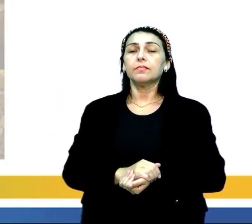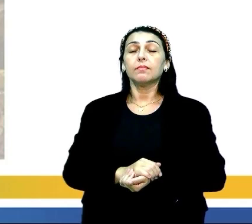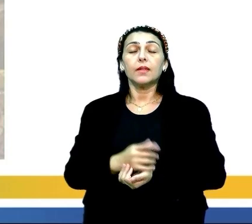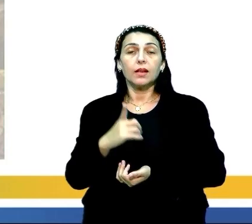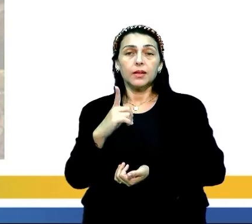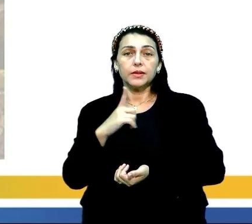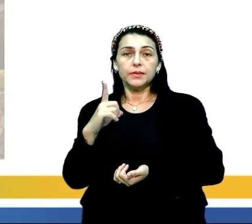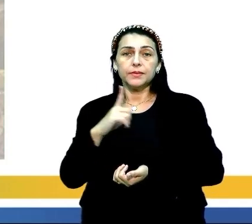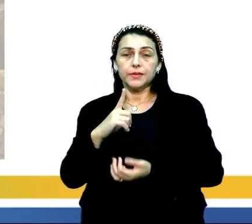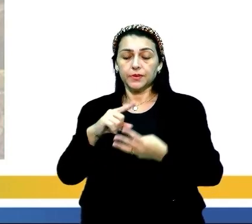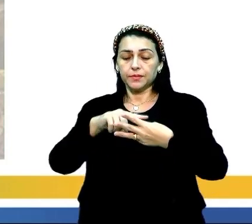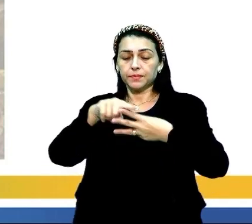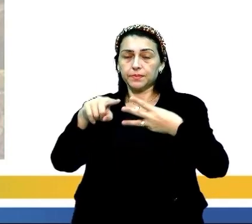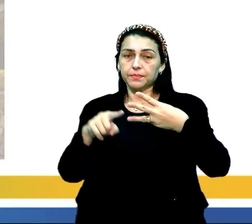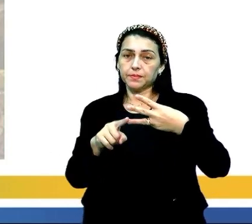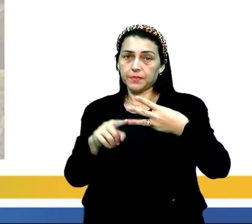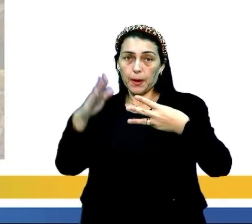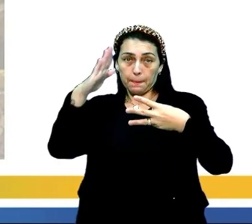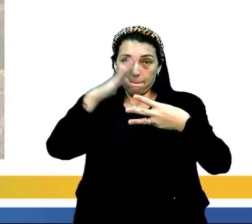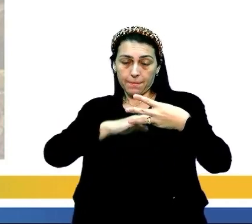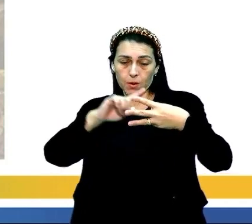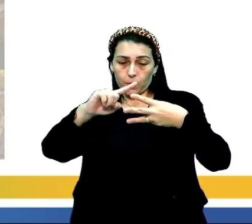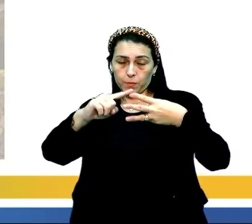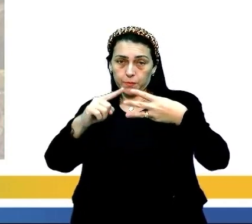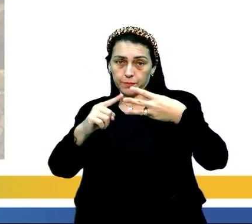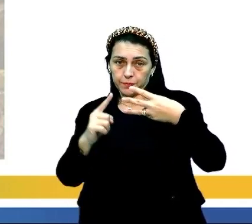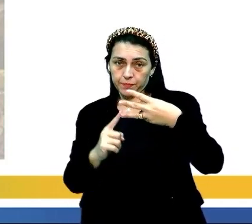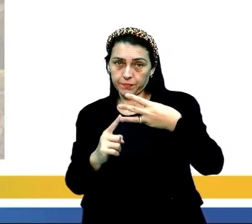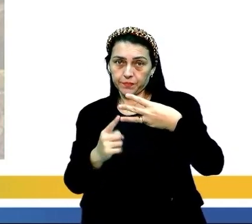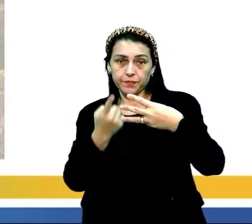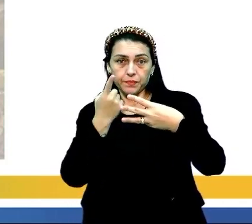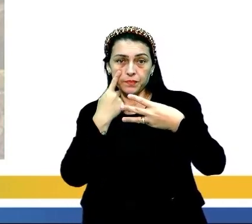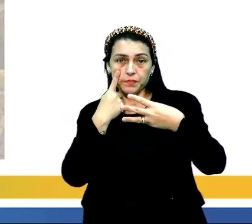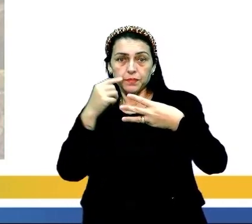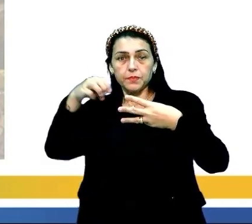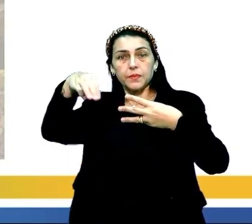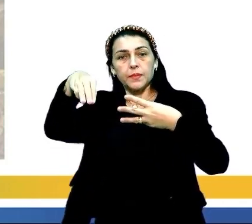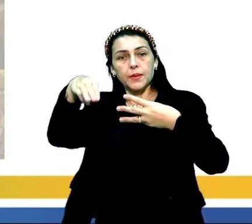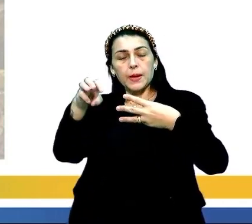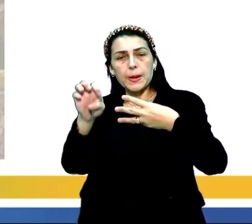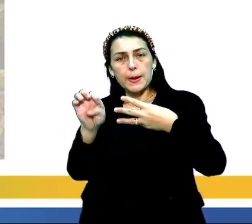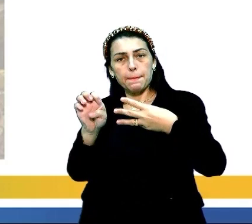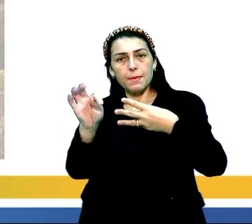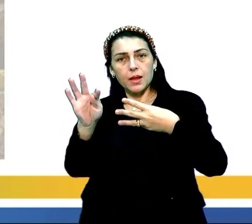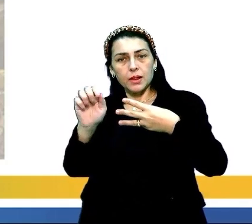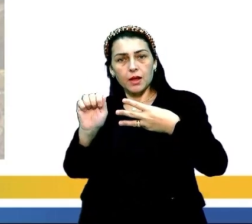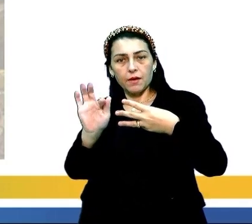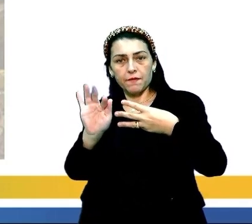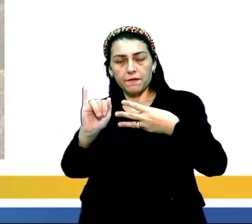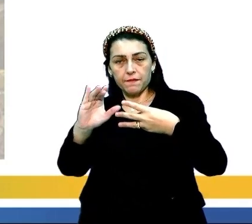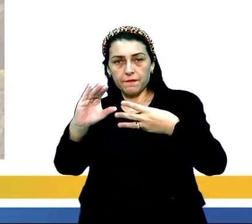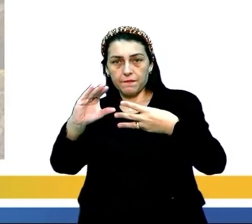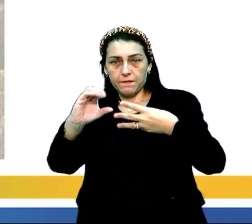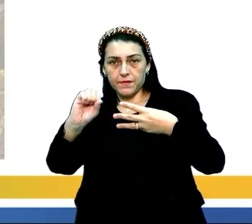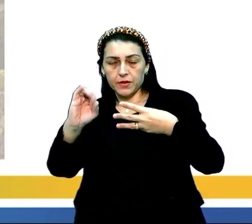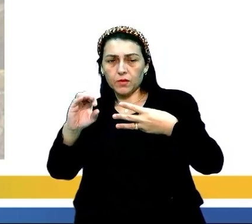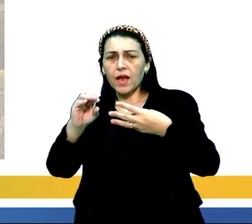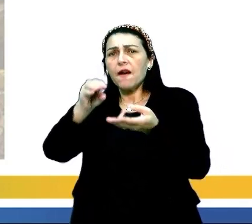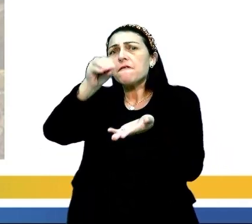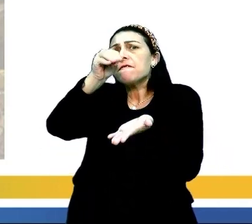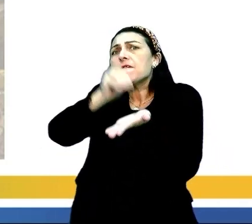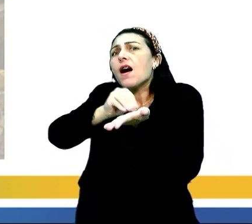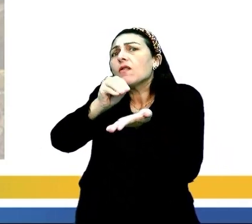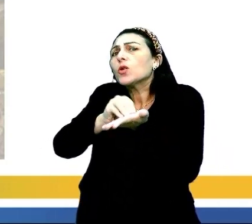Então, ele vai dividir o mal em 3 tipos de males. Então, os males metafísicos. O que é o mal metafísico? É a ausência do